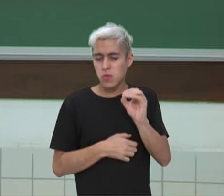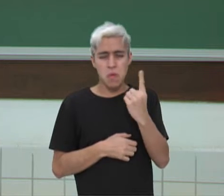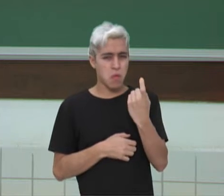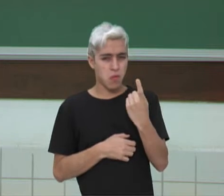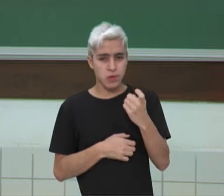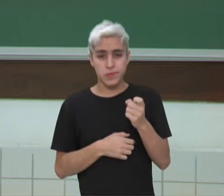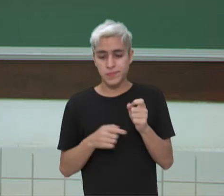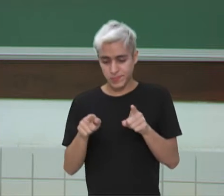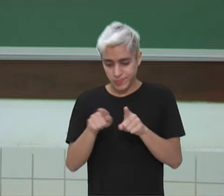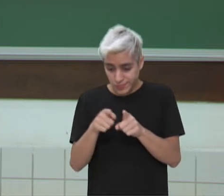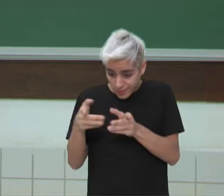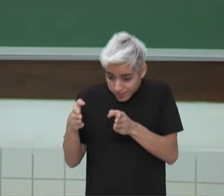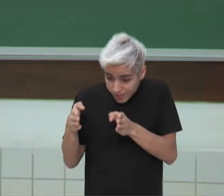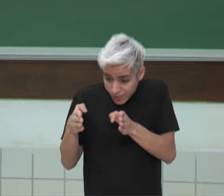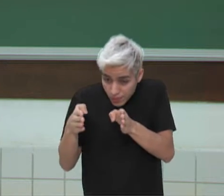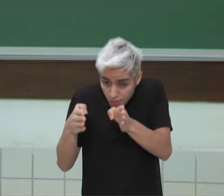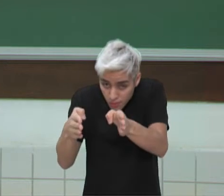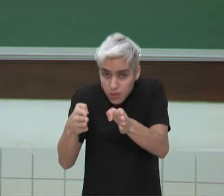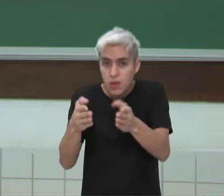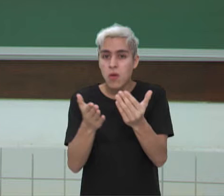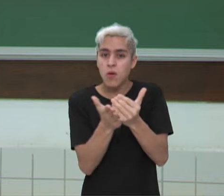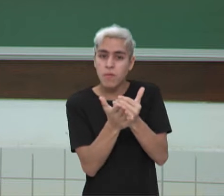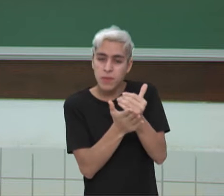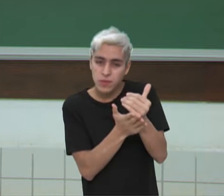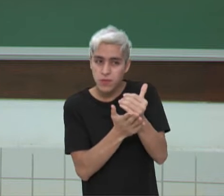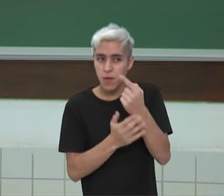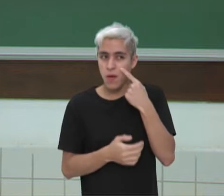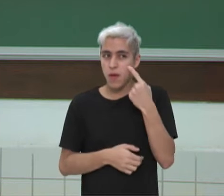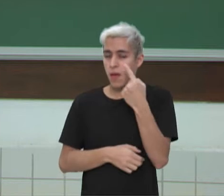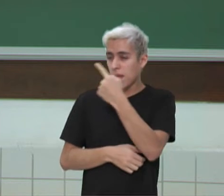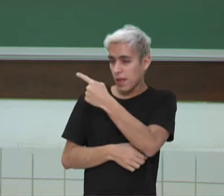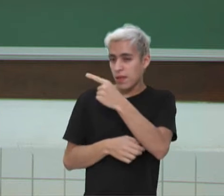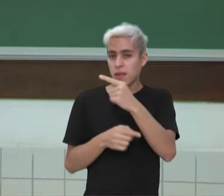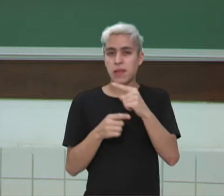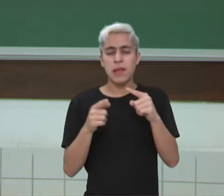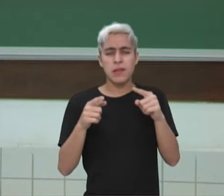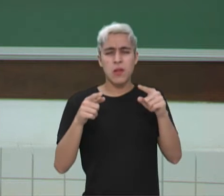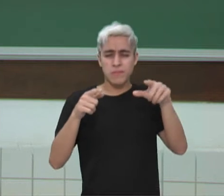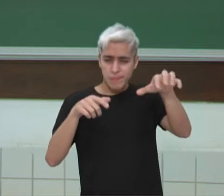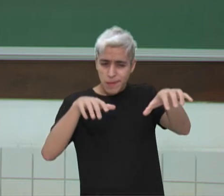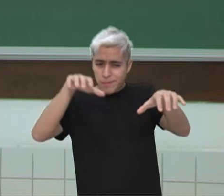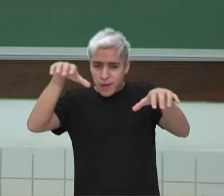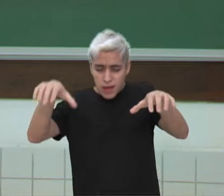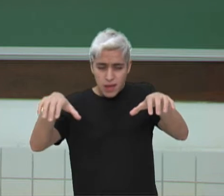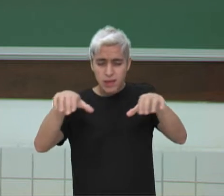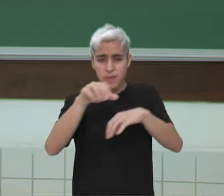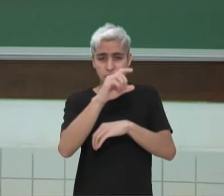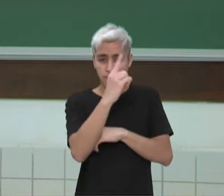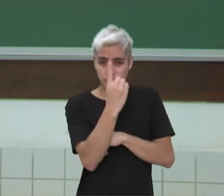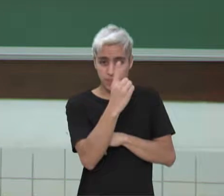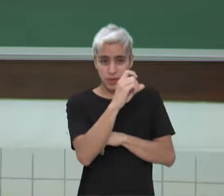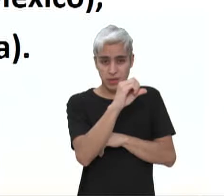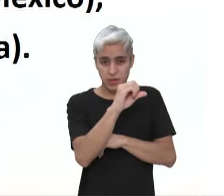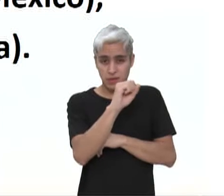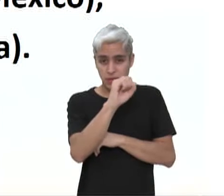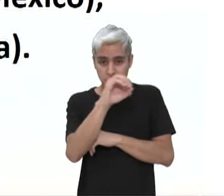de Porto Único começou com Sevilha, depois mudou para Cádiz, já a partir de 1680.